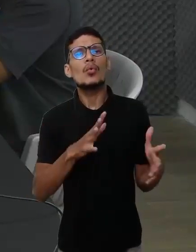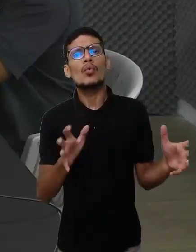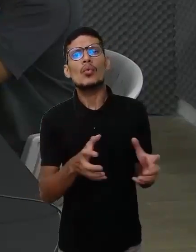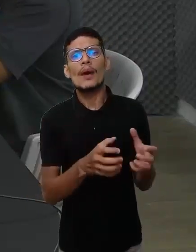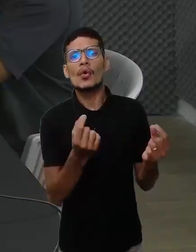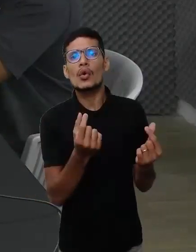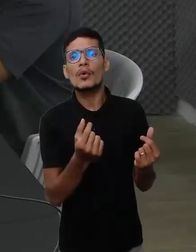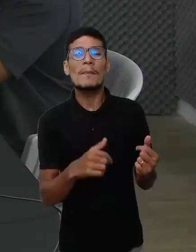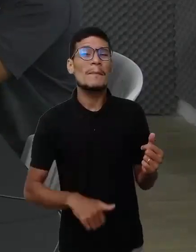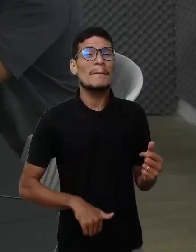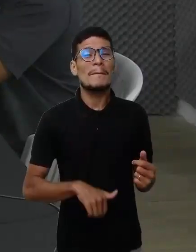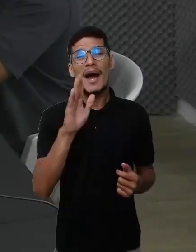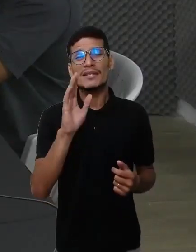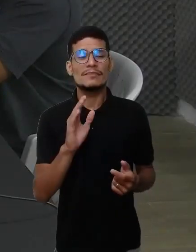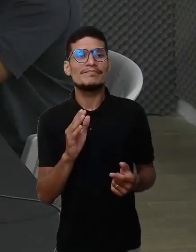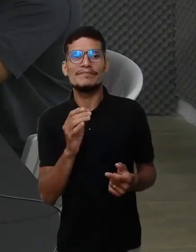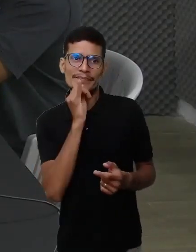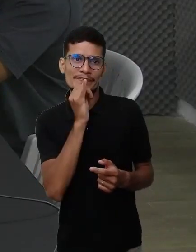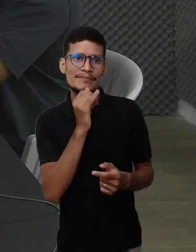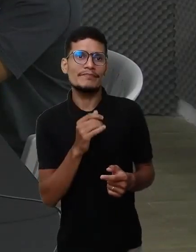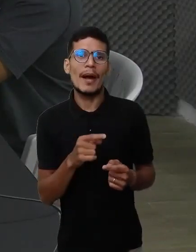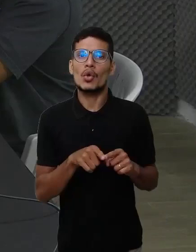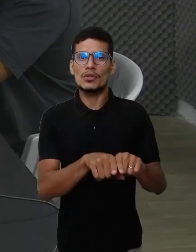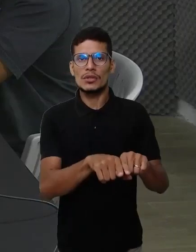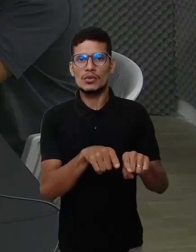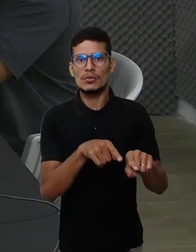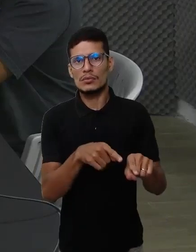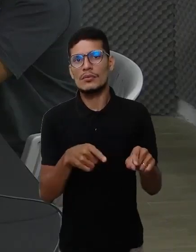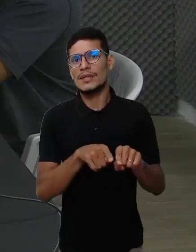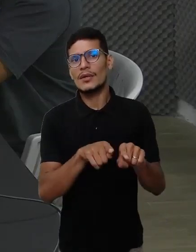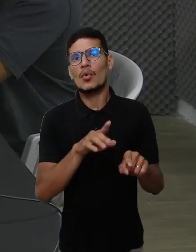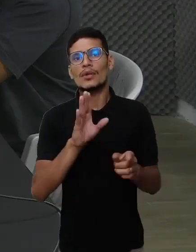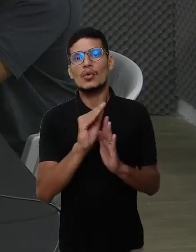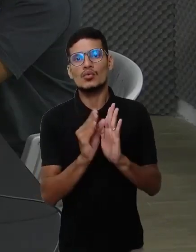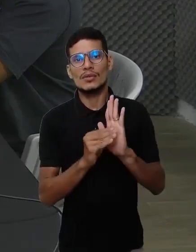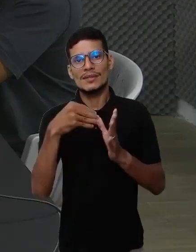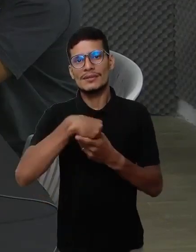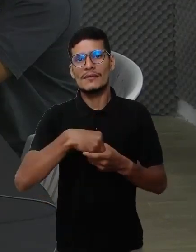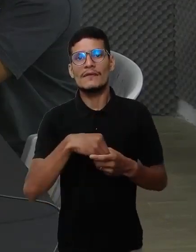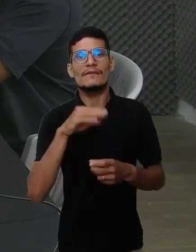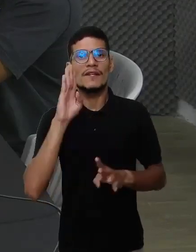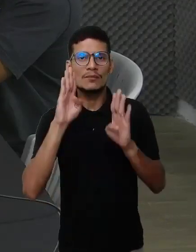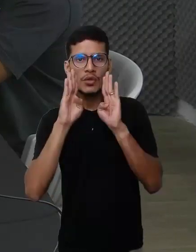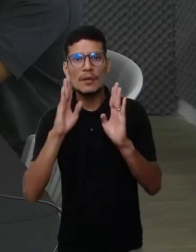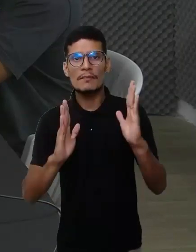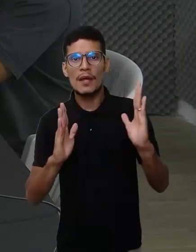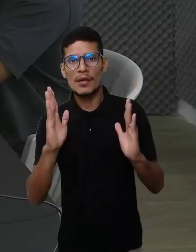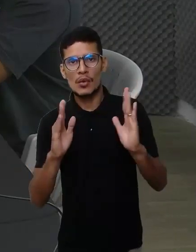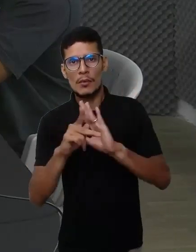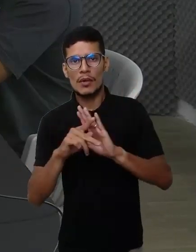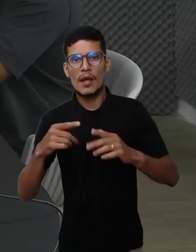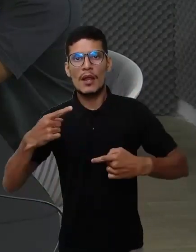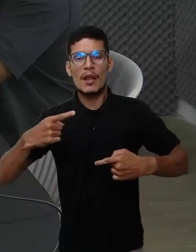econômico que mais patrocinou conteúdo no Facebook na época das eleições de